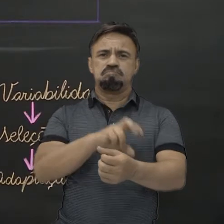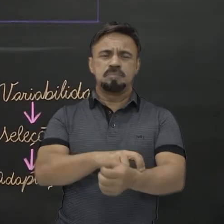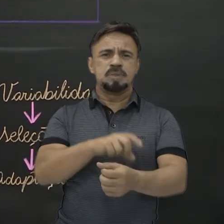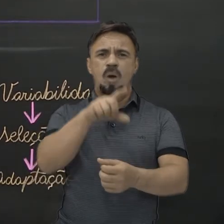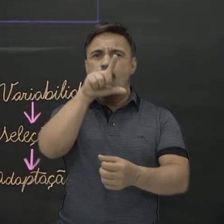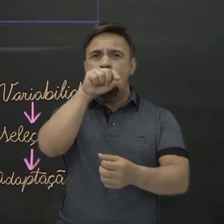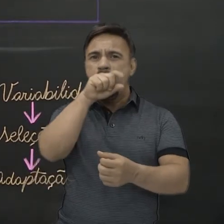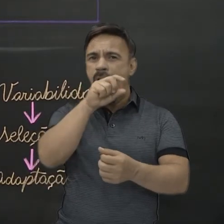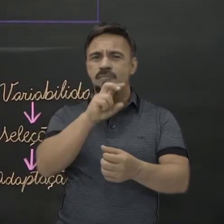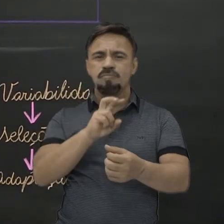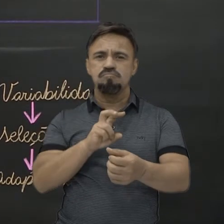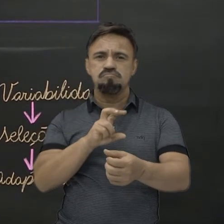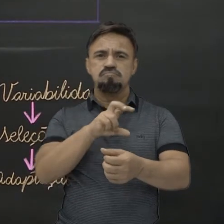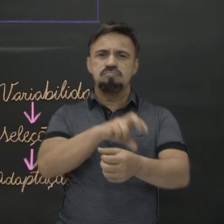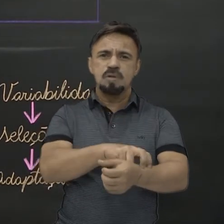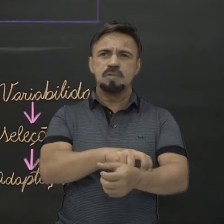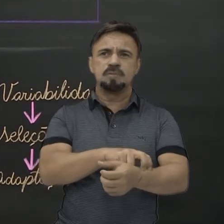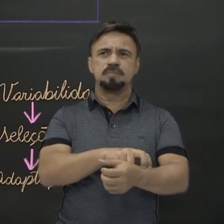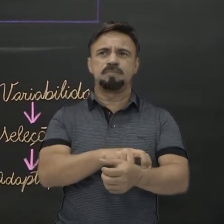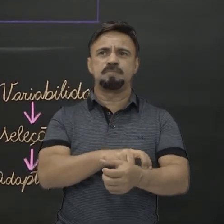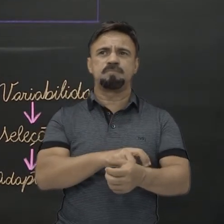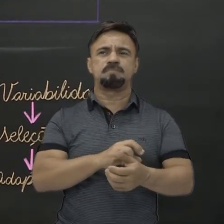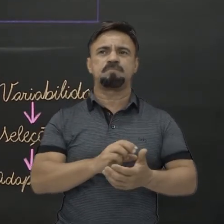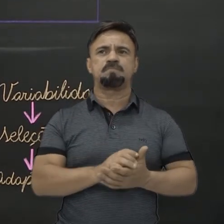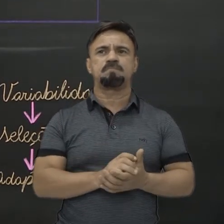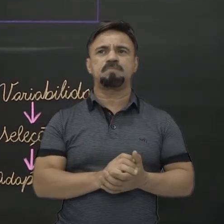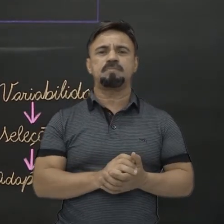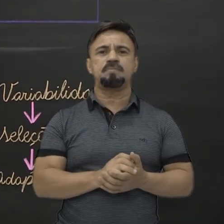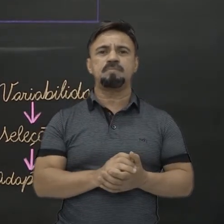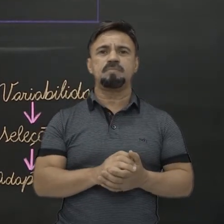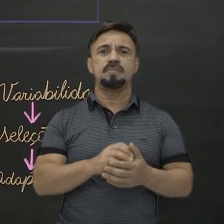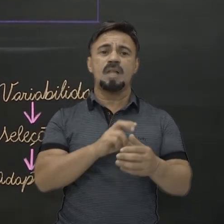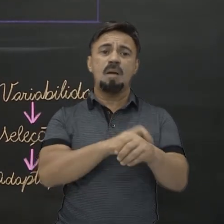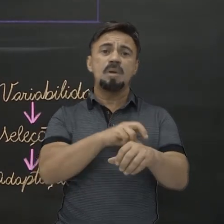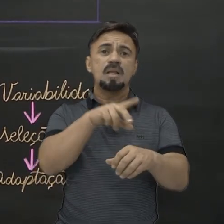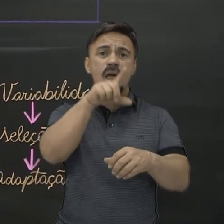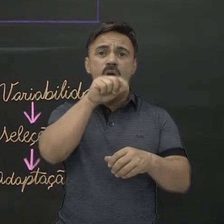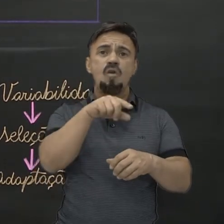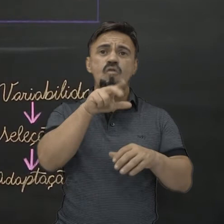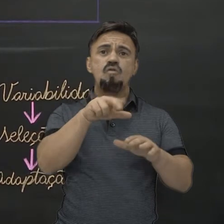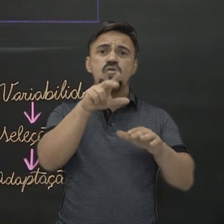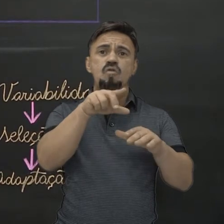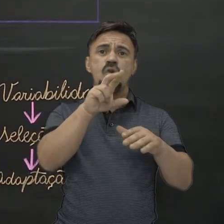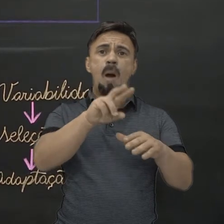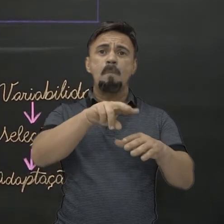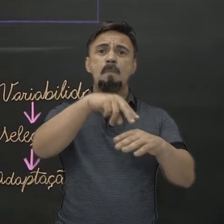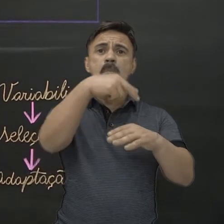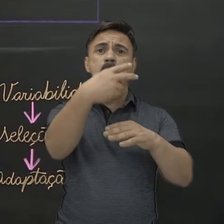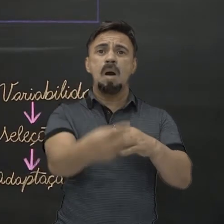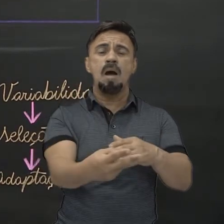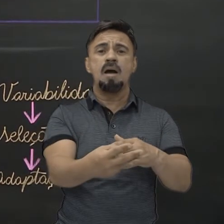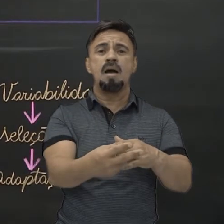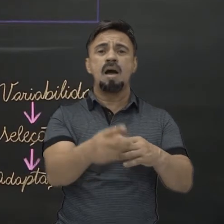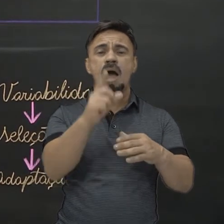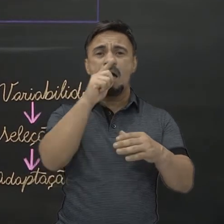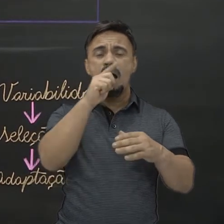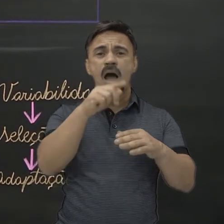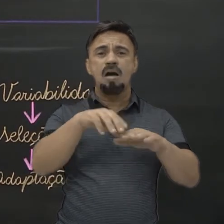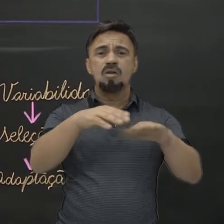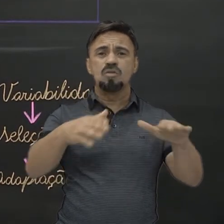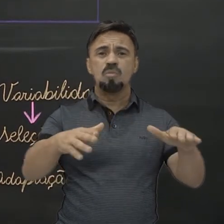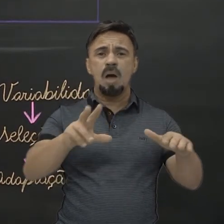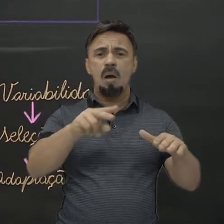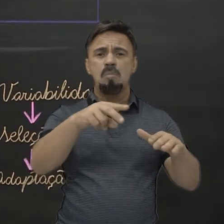ave, colocavam sua peçonha. A presa voava e ia cair lá no mar, ia morrer lá no mar. Adiantou